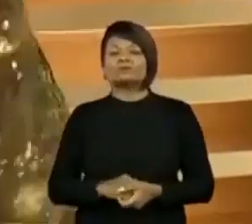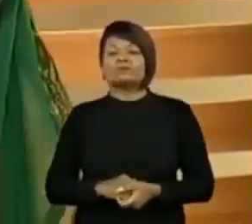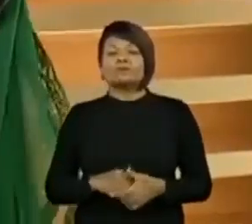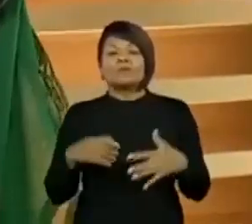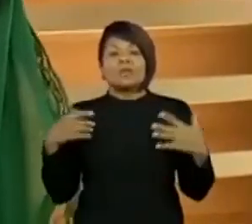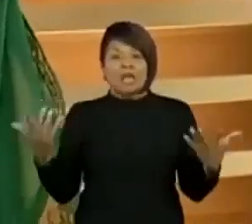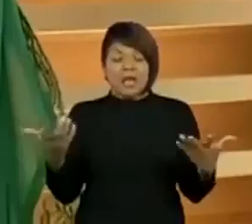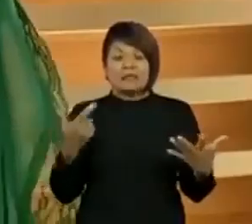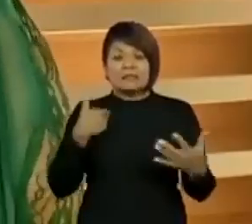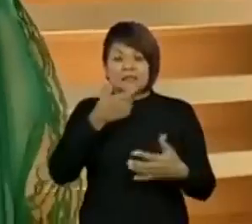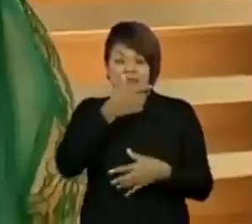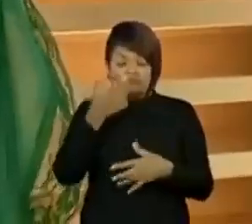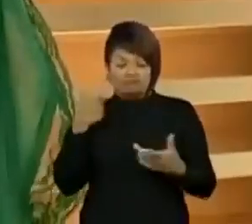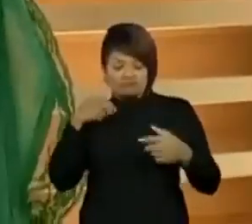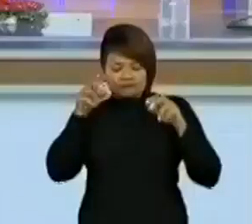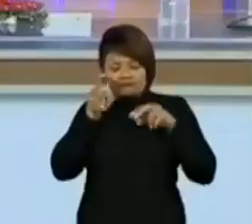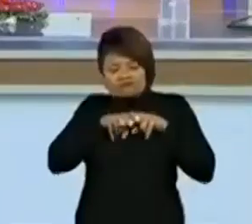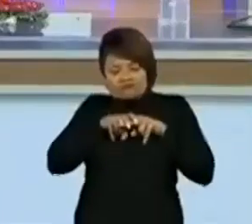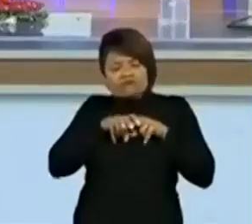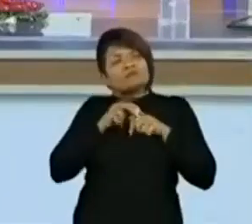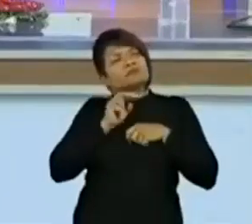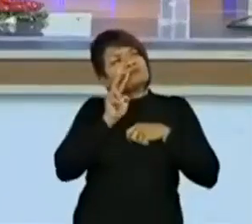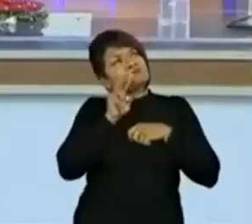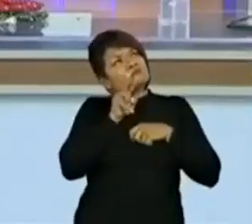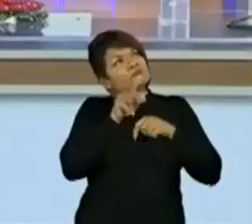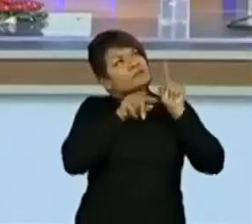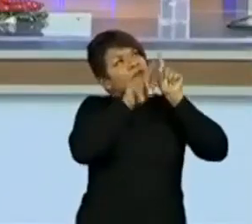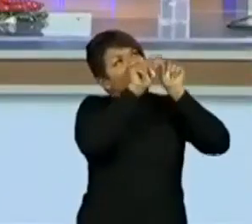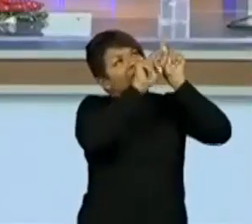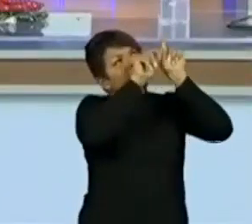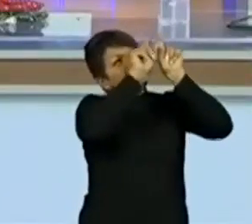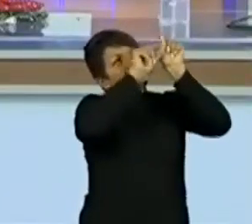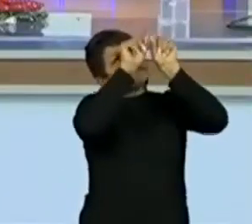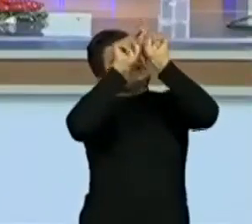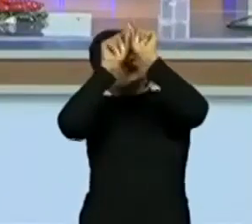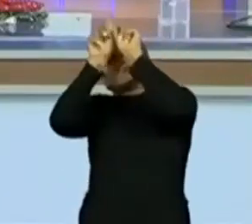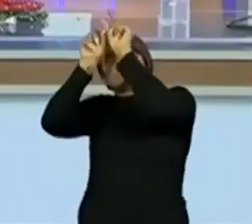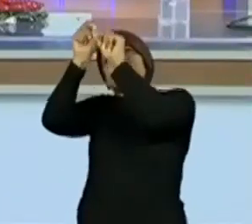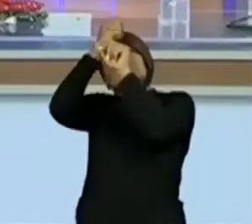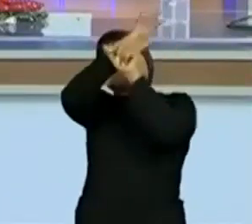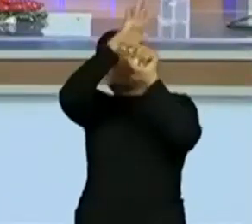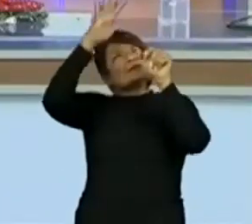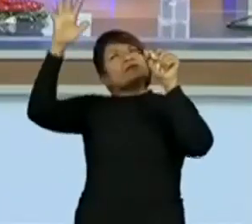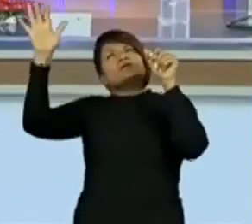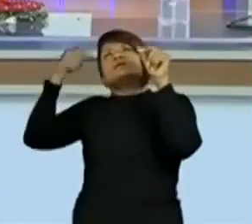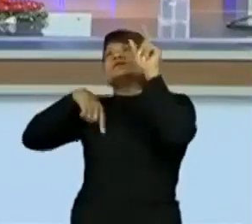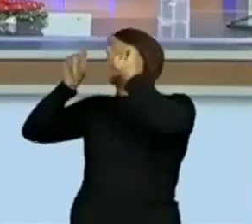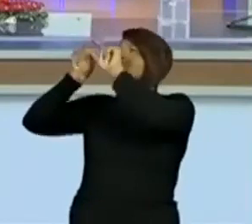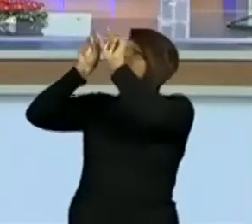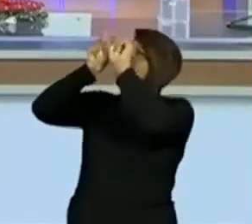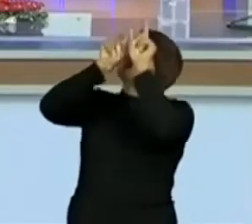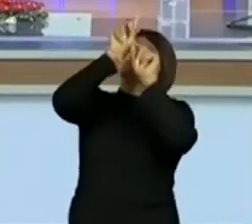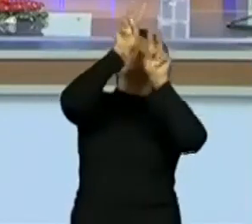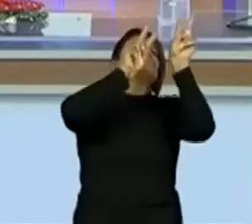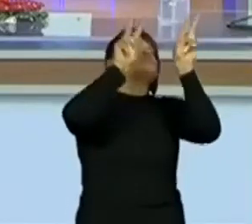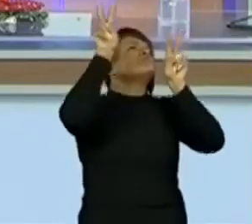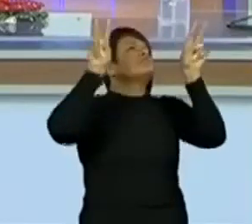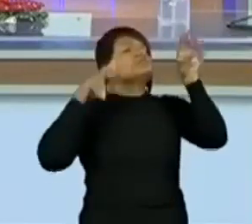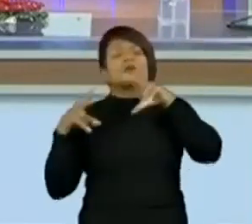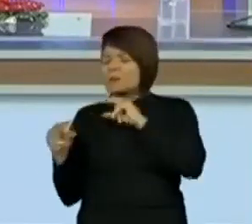as estrelas, vislumbrando seu brilho. Mas faltava alguma